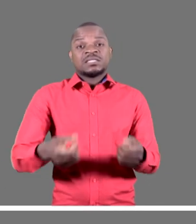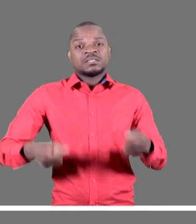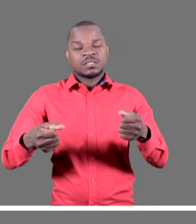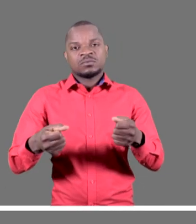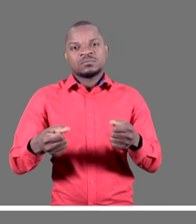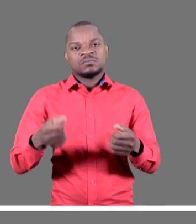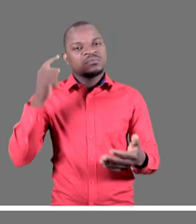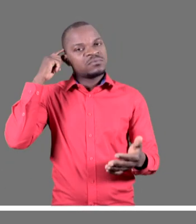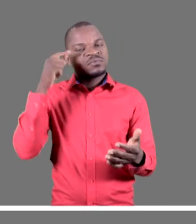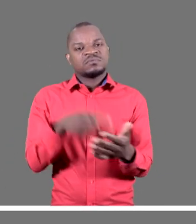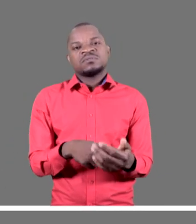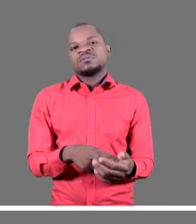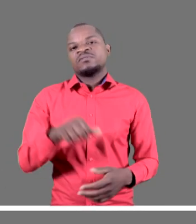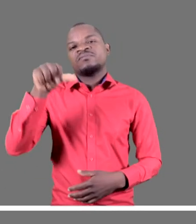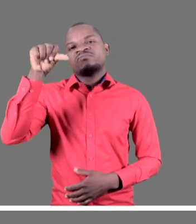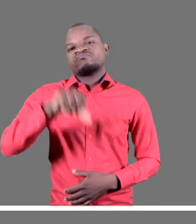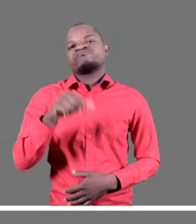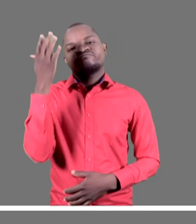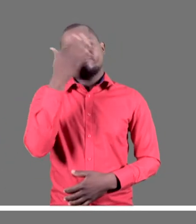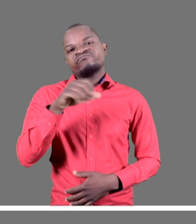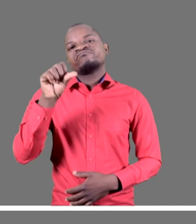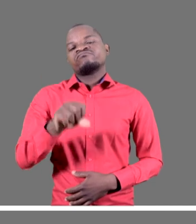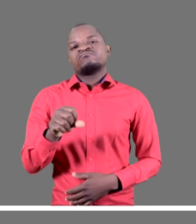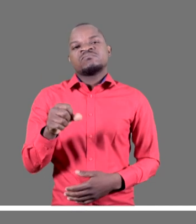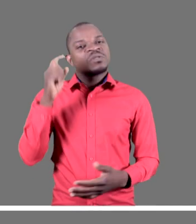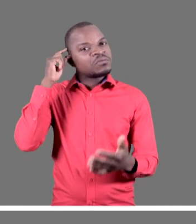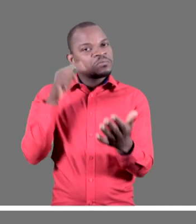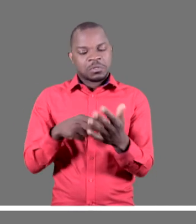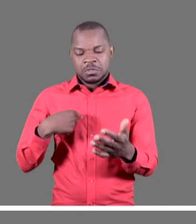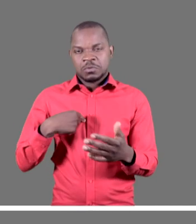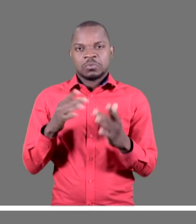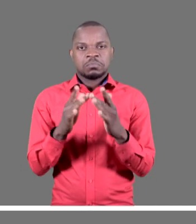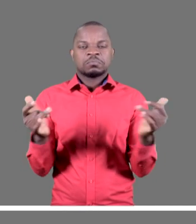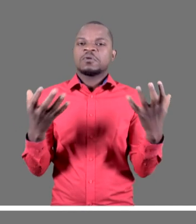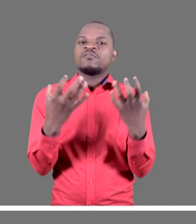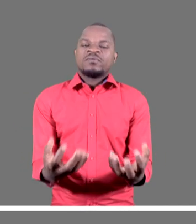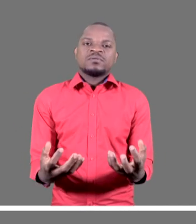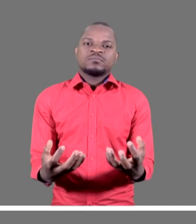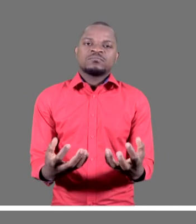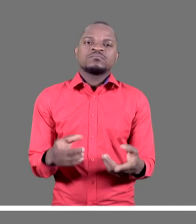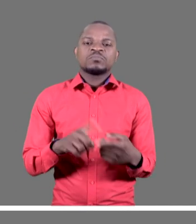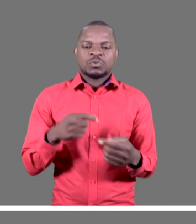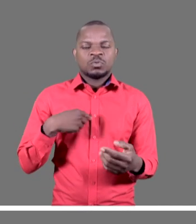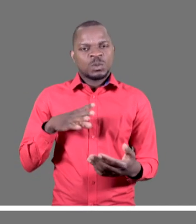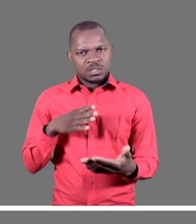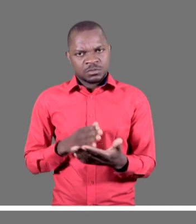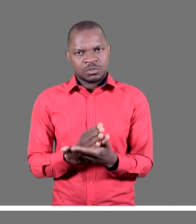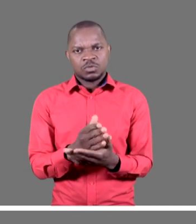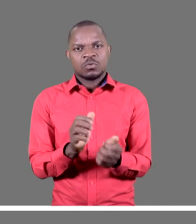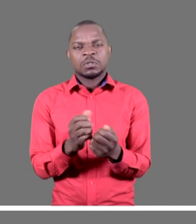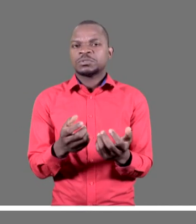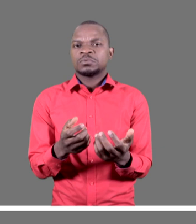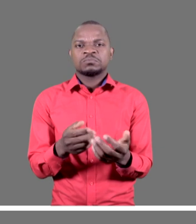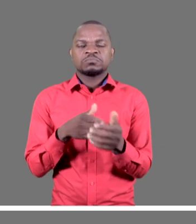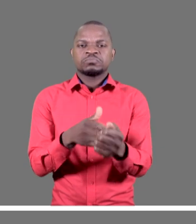humilhante, viola a minha independência, viola os meus direitos como cidadão,